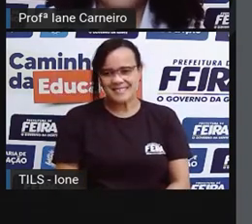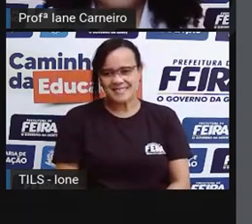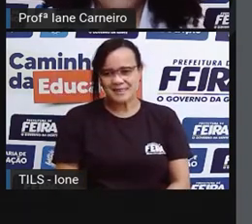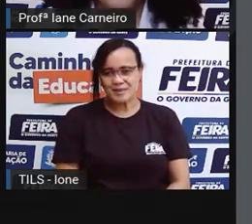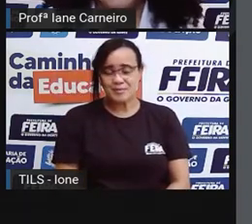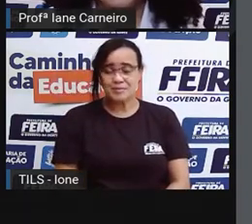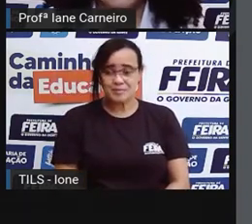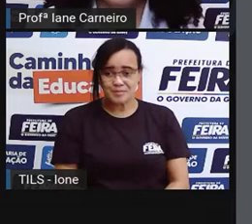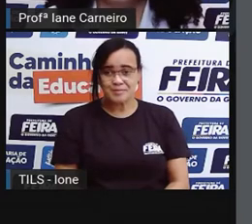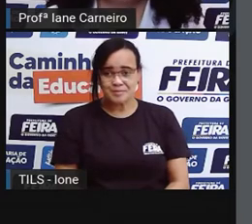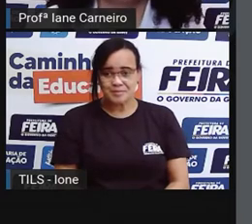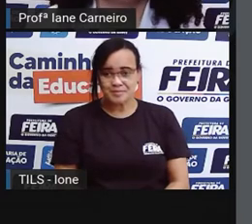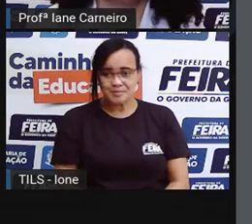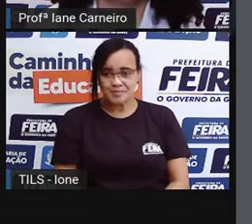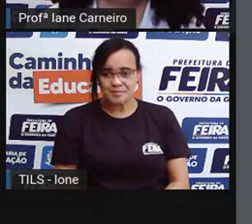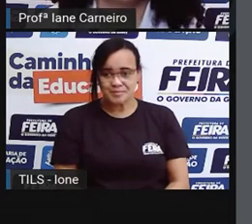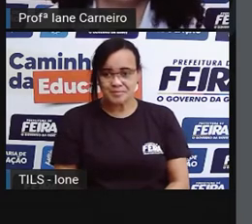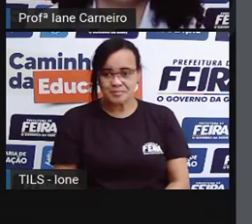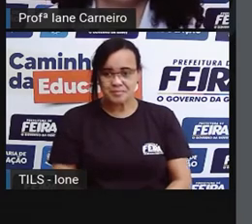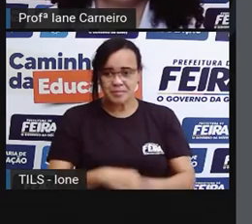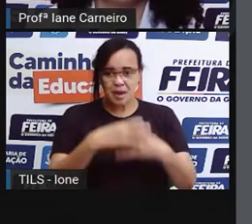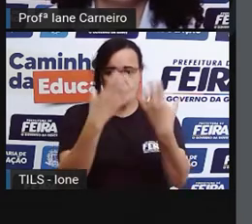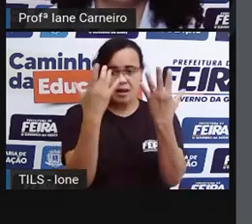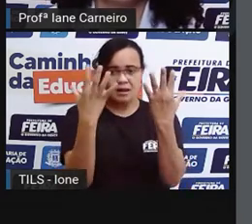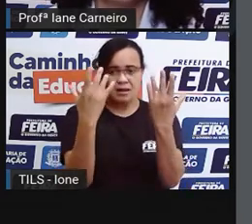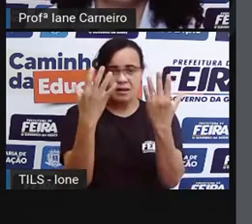Não faz mal perder as luvas.